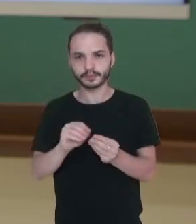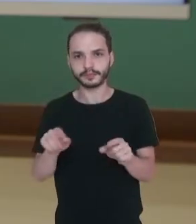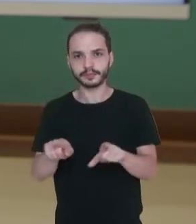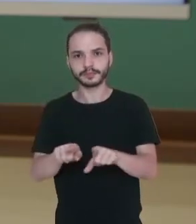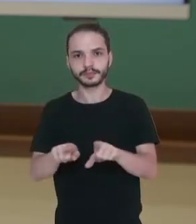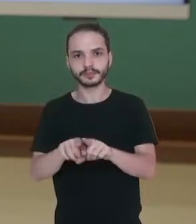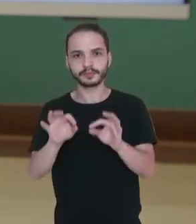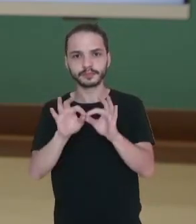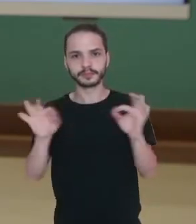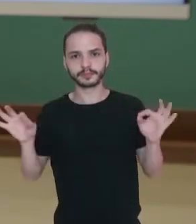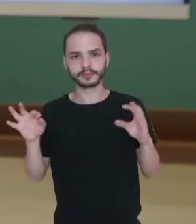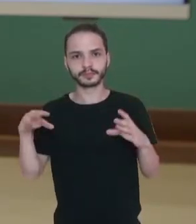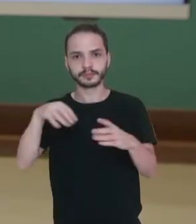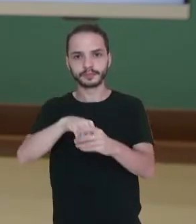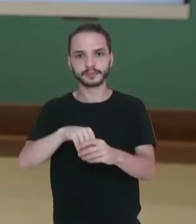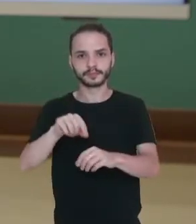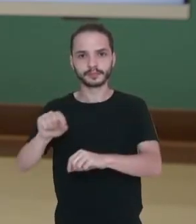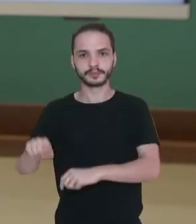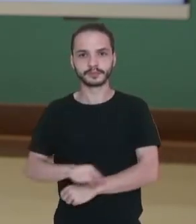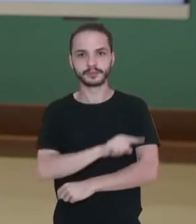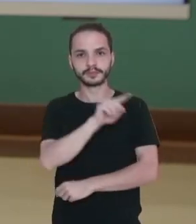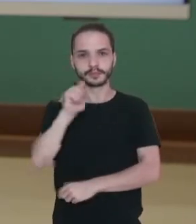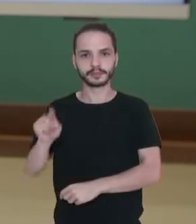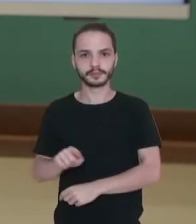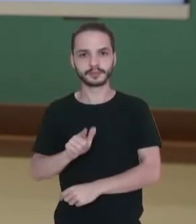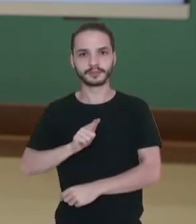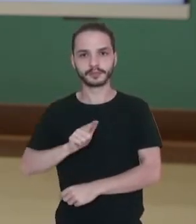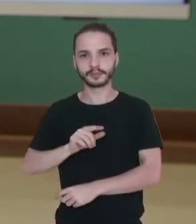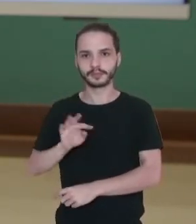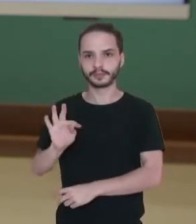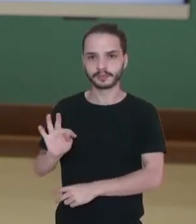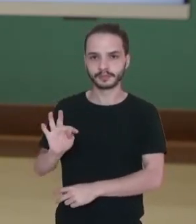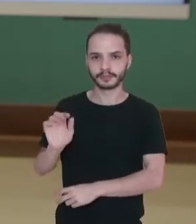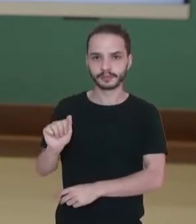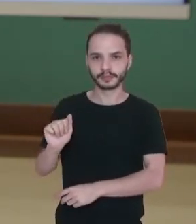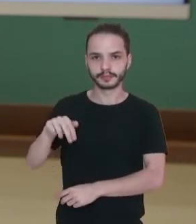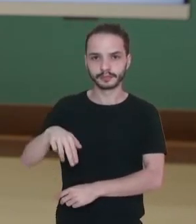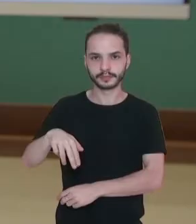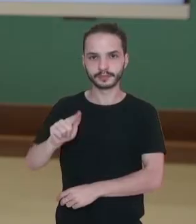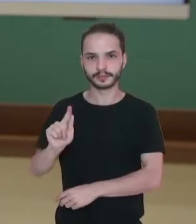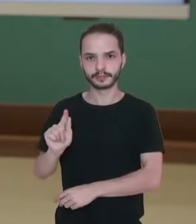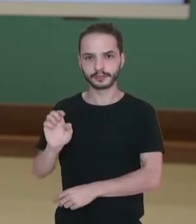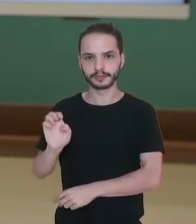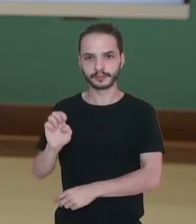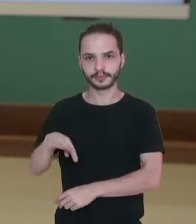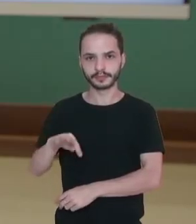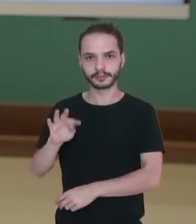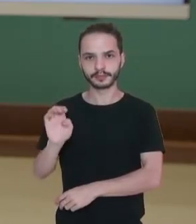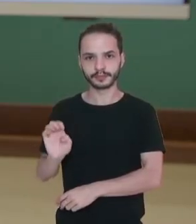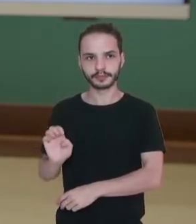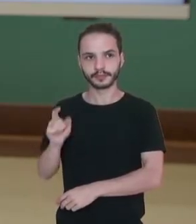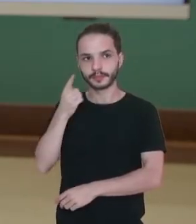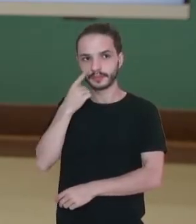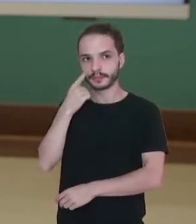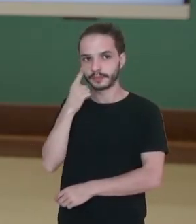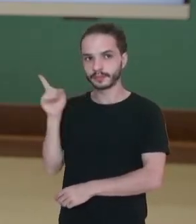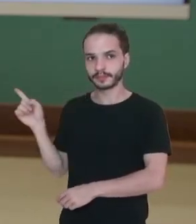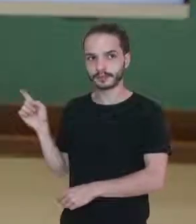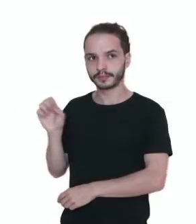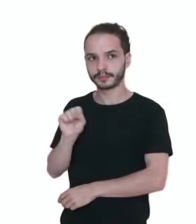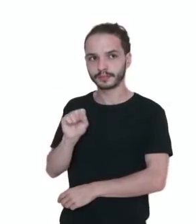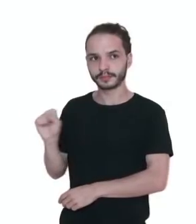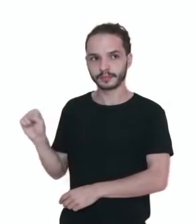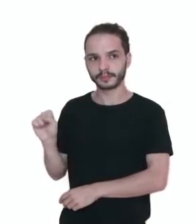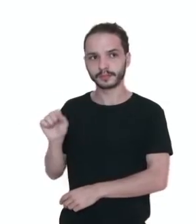na circunferência. A primeira é a reta tangente. Então, observe que eu tenho uma reta S e ela tem apenas um ponto em comum